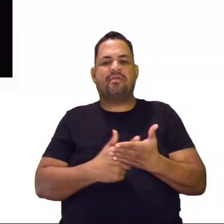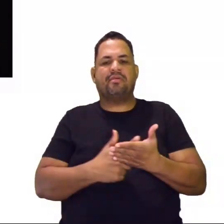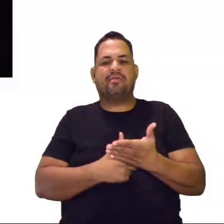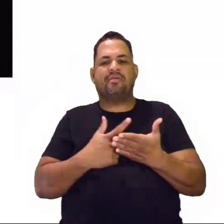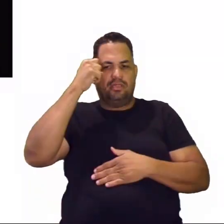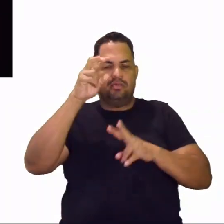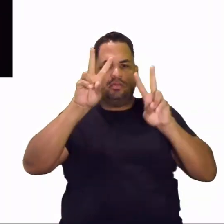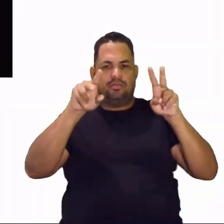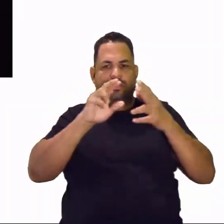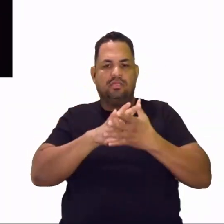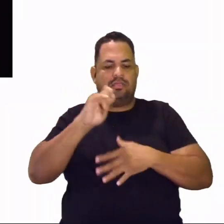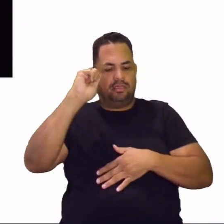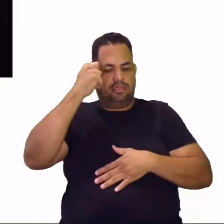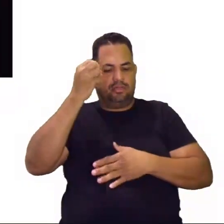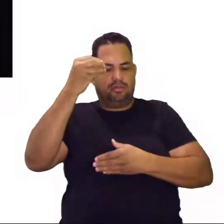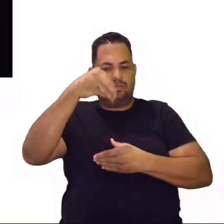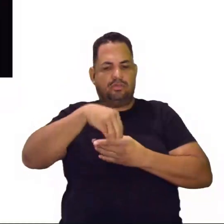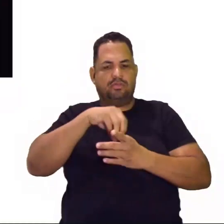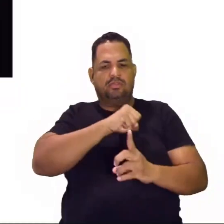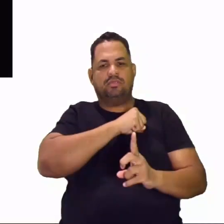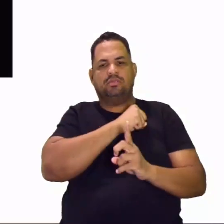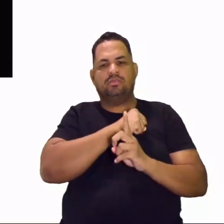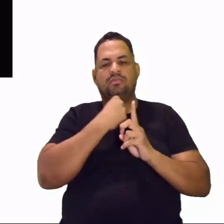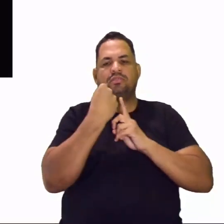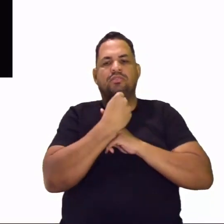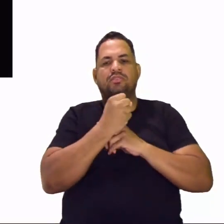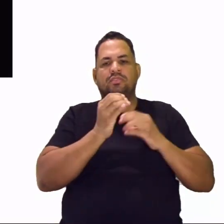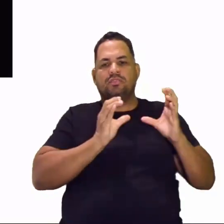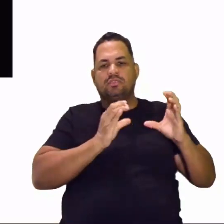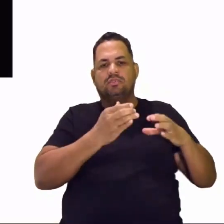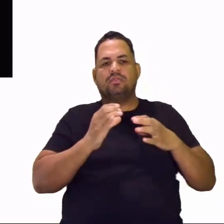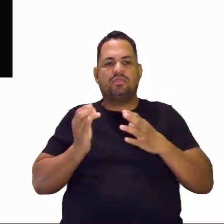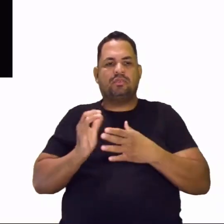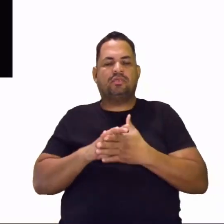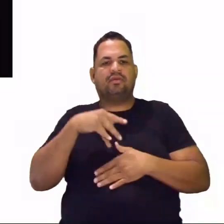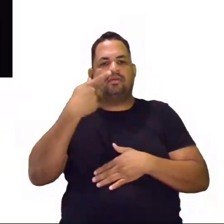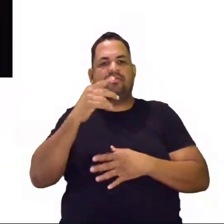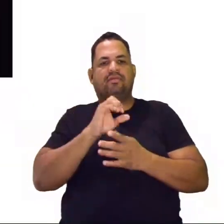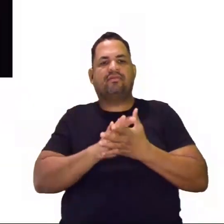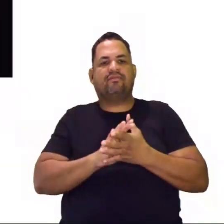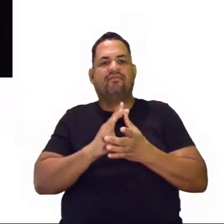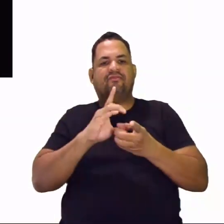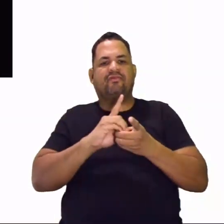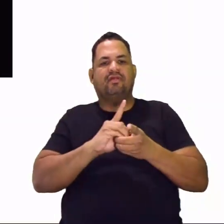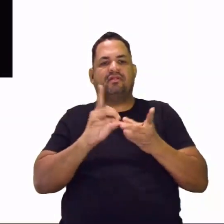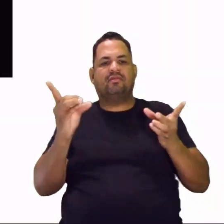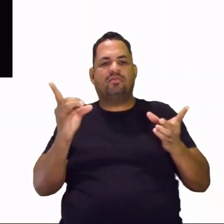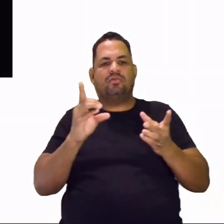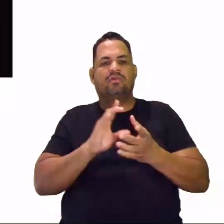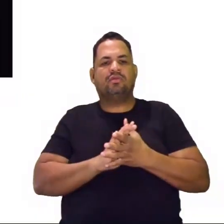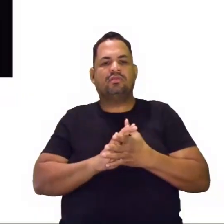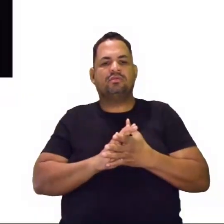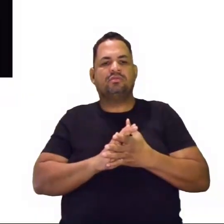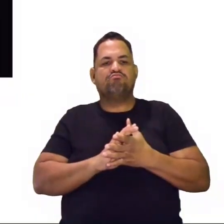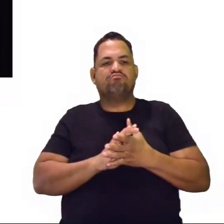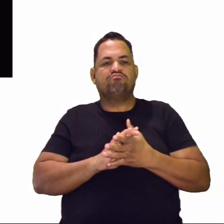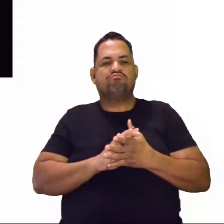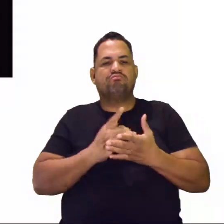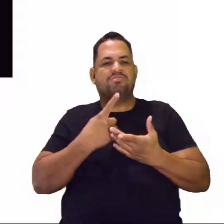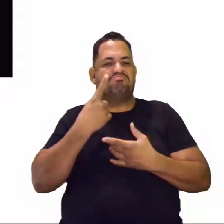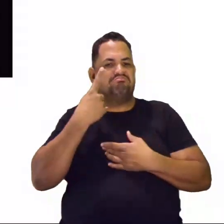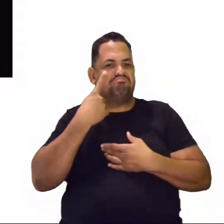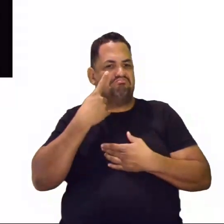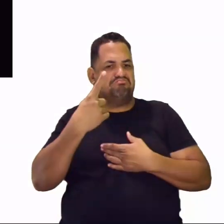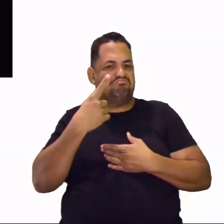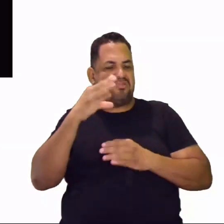de Classes. E ele diz o seguinte, ele diz que a democracia racial ela é um mito, ela é uma imagem